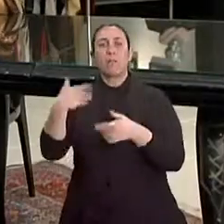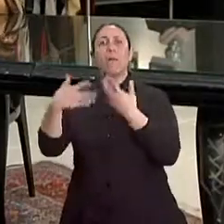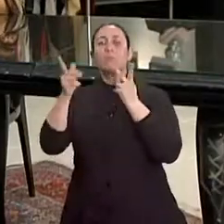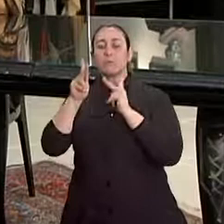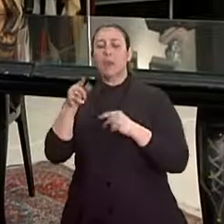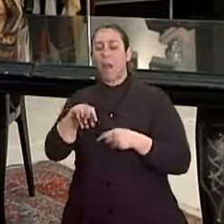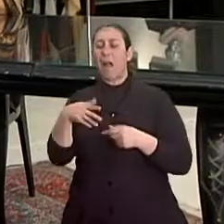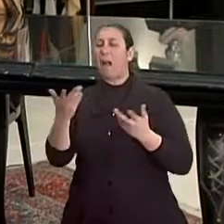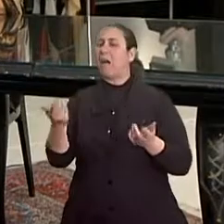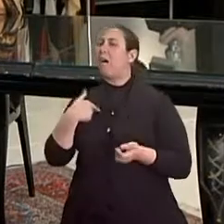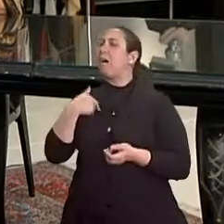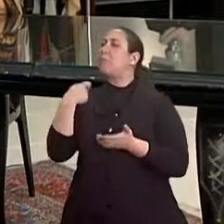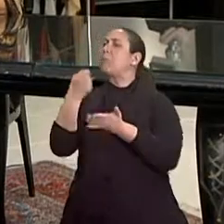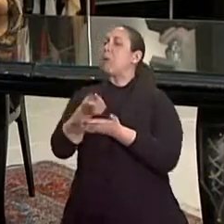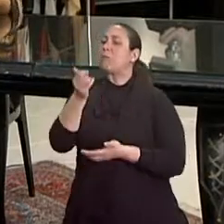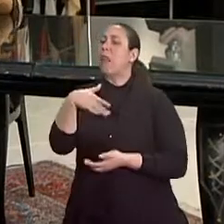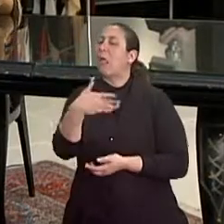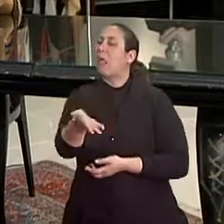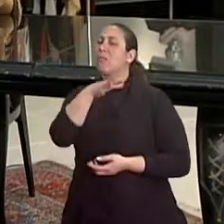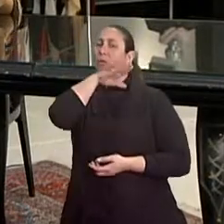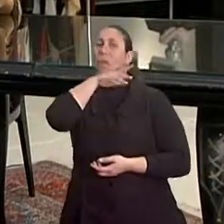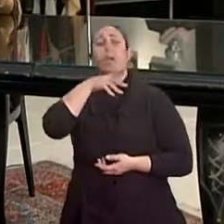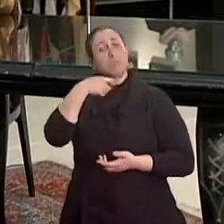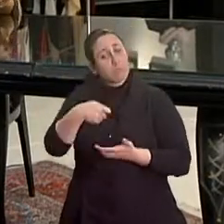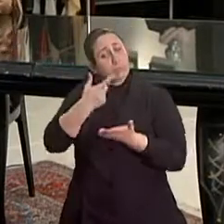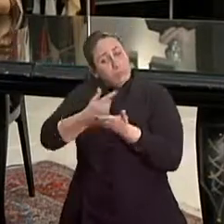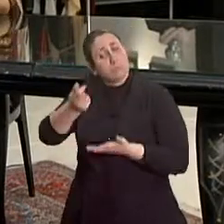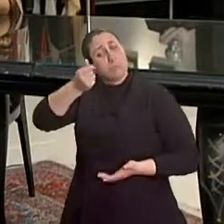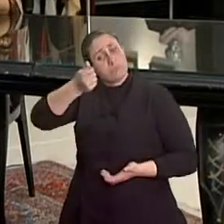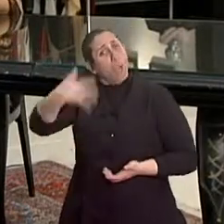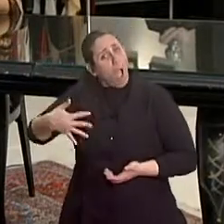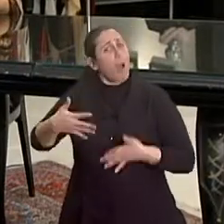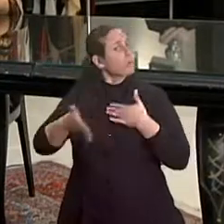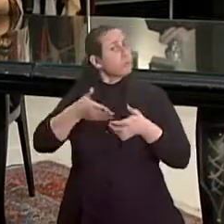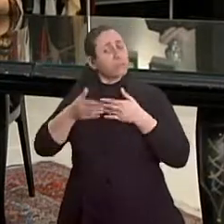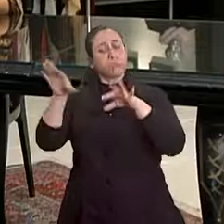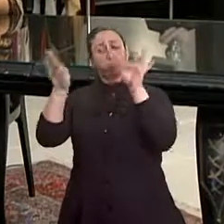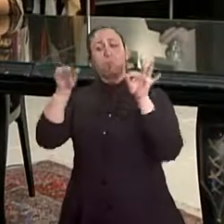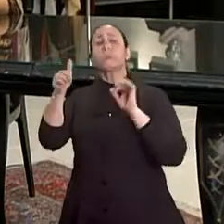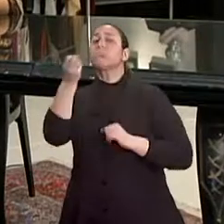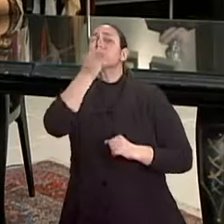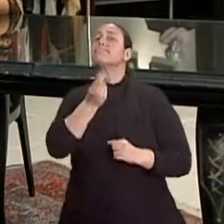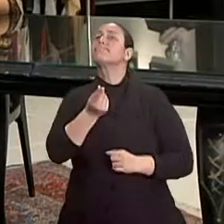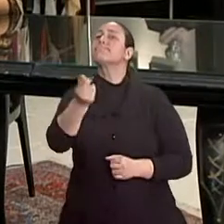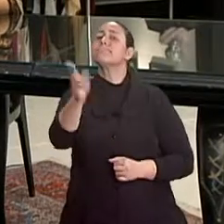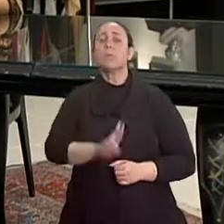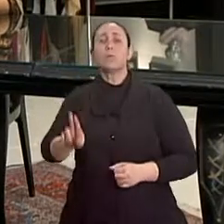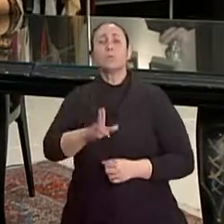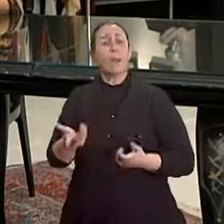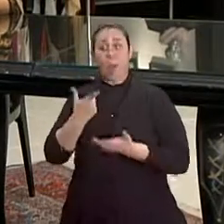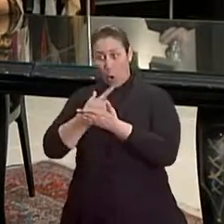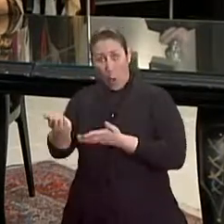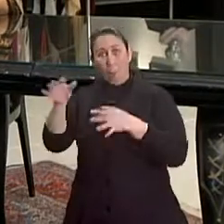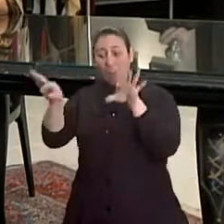não, é só questão de moda, não, em tudo. Um eletrodoméstico que se compra de uma marca. Qualquer coisa que tu compra uma coisa ruim, tu vai comprar de novo. Claro. Compra um bom